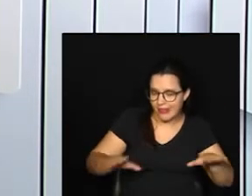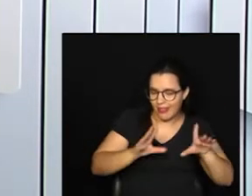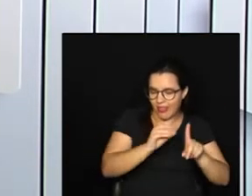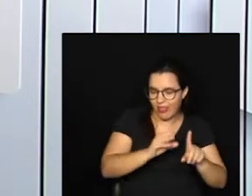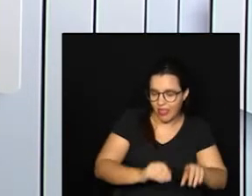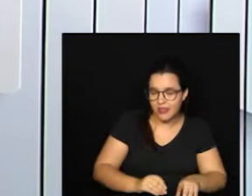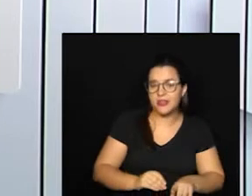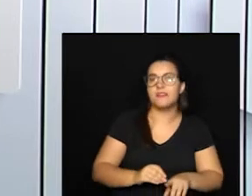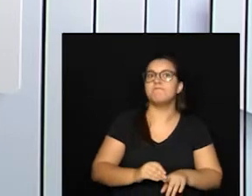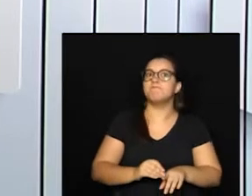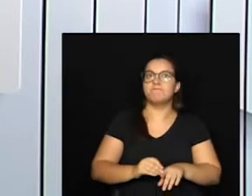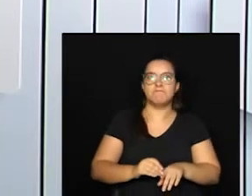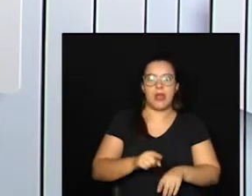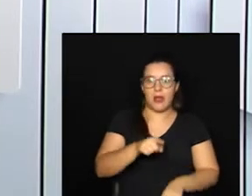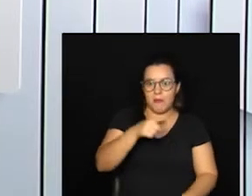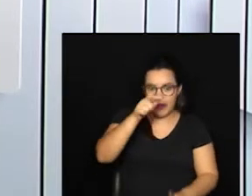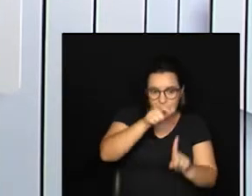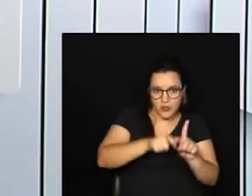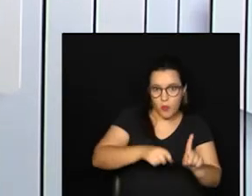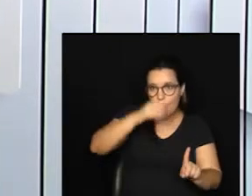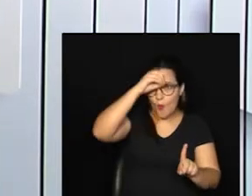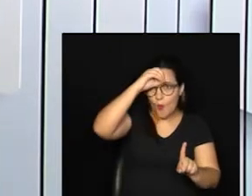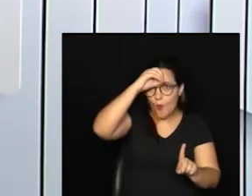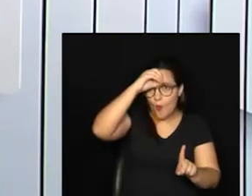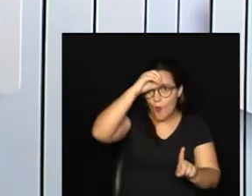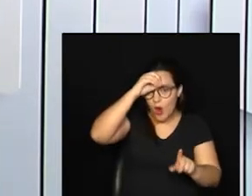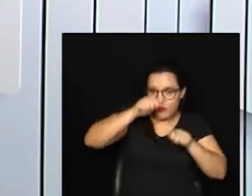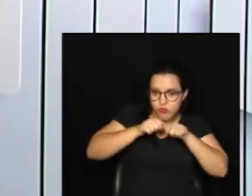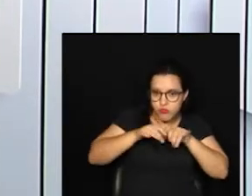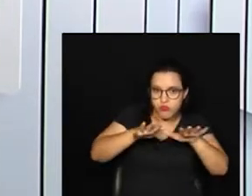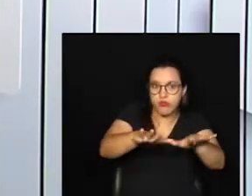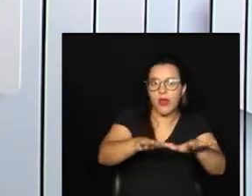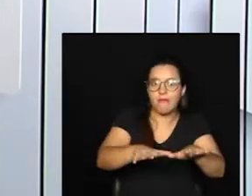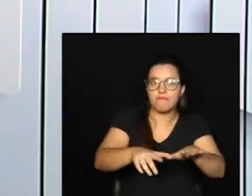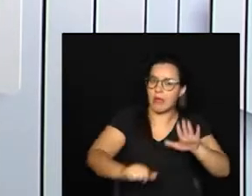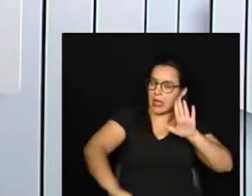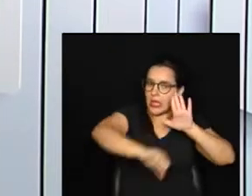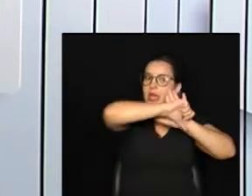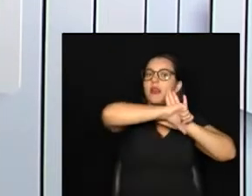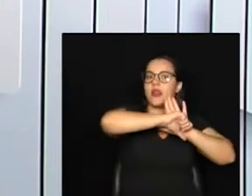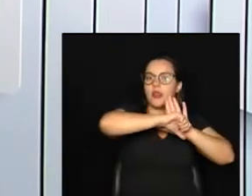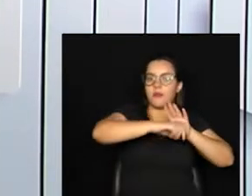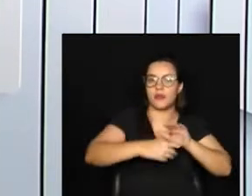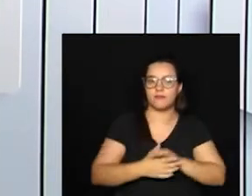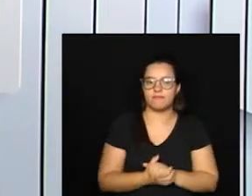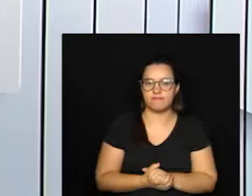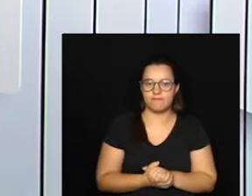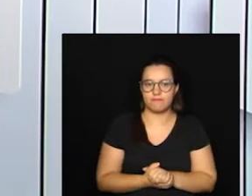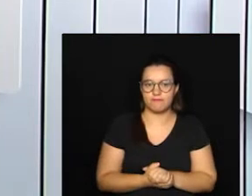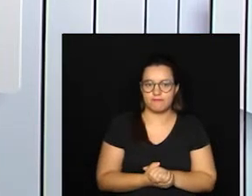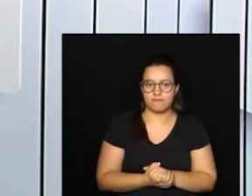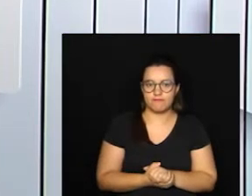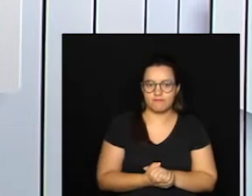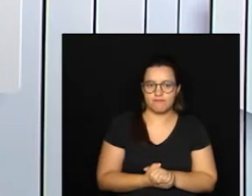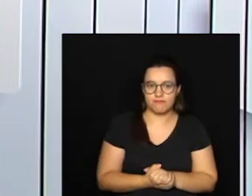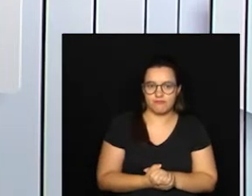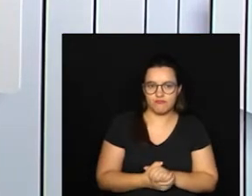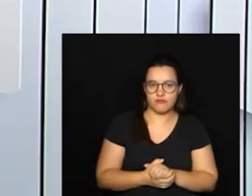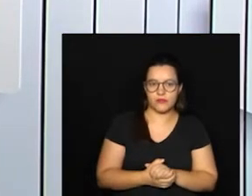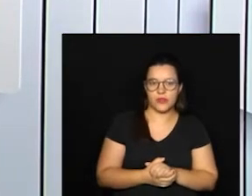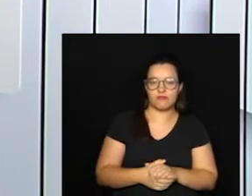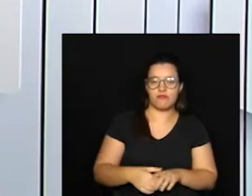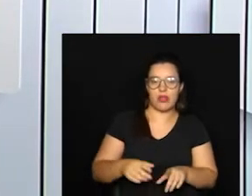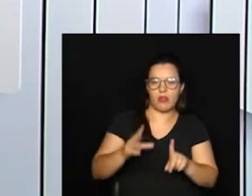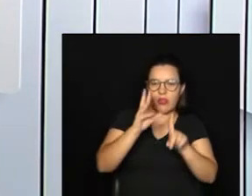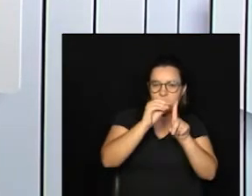a permissão da vítima. Então, a gente vai conversar. Assédio sexual sofrido por mulheres em